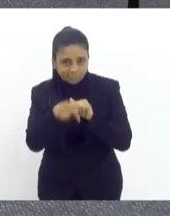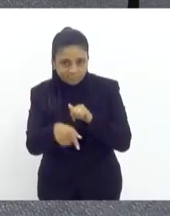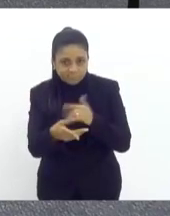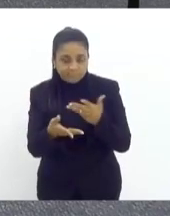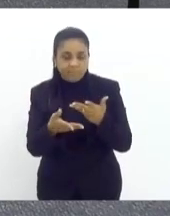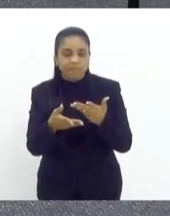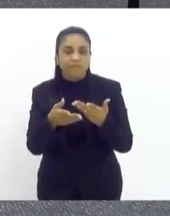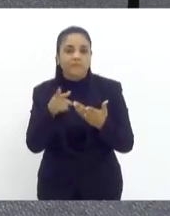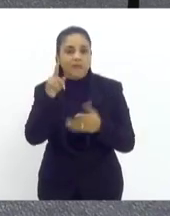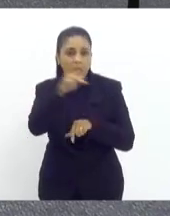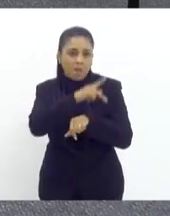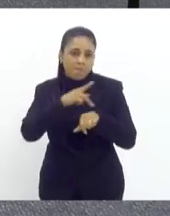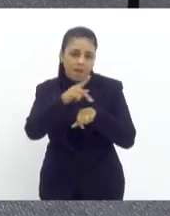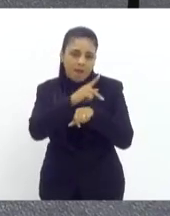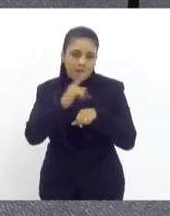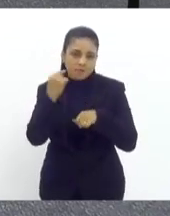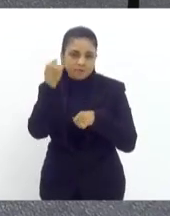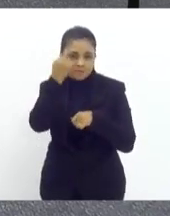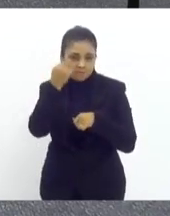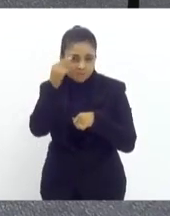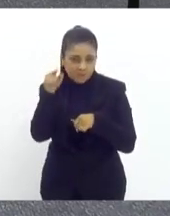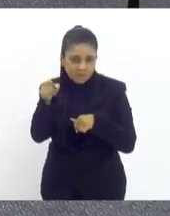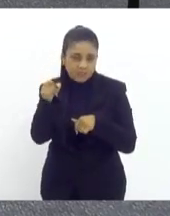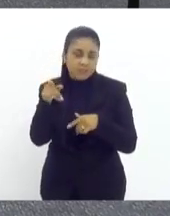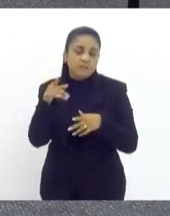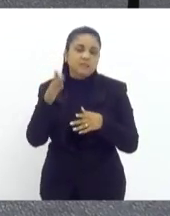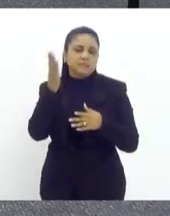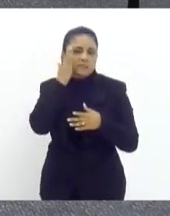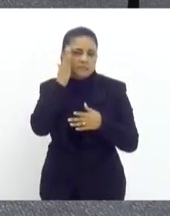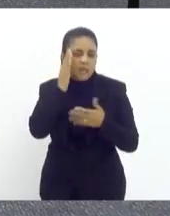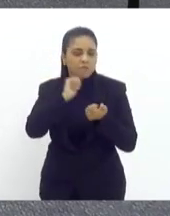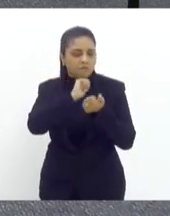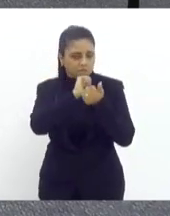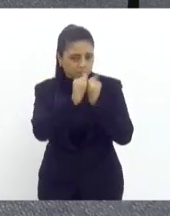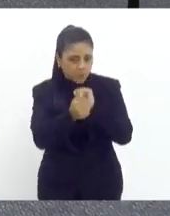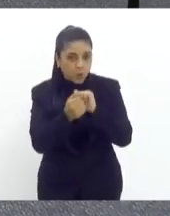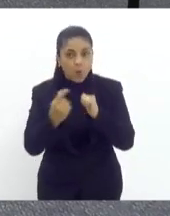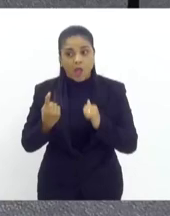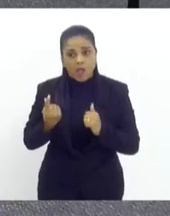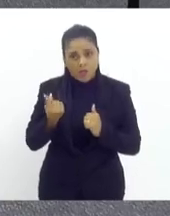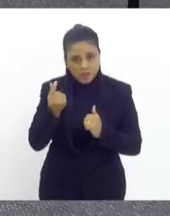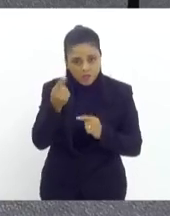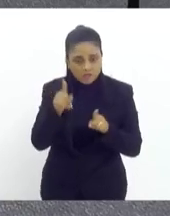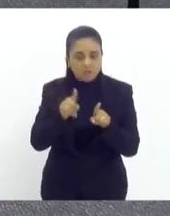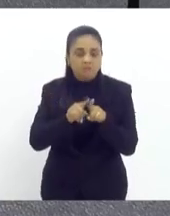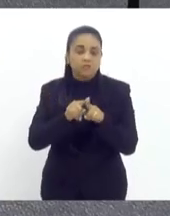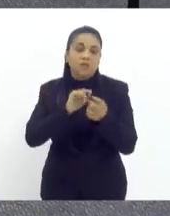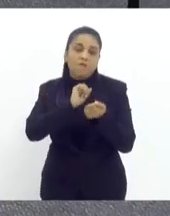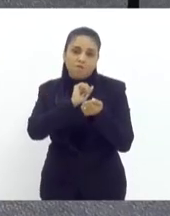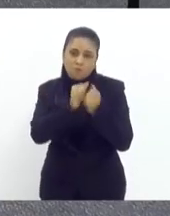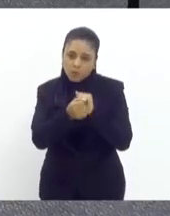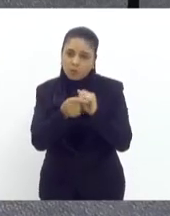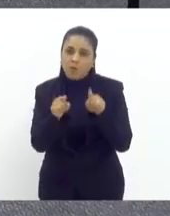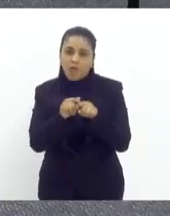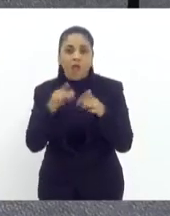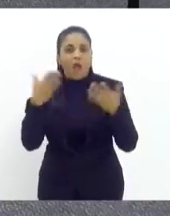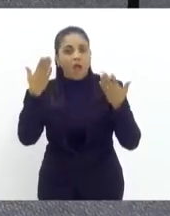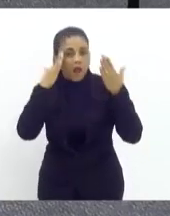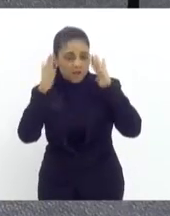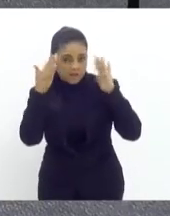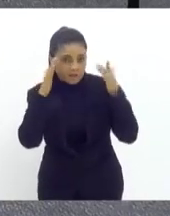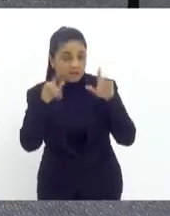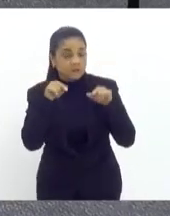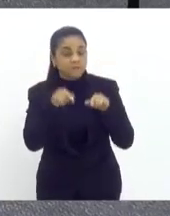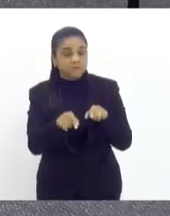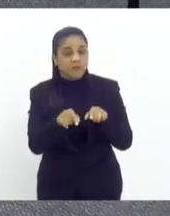é gerador de riqueza é gerador de alegria mas é gerador de riqueza também e ela liga e o